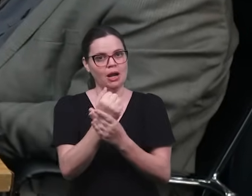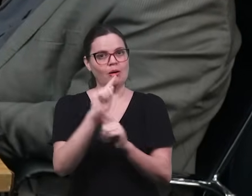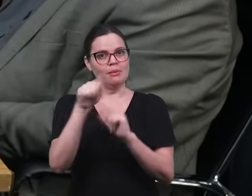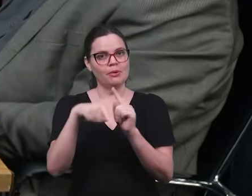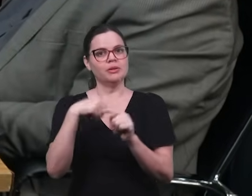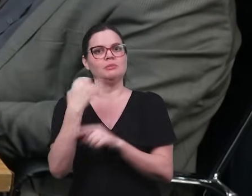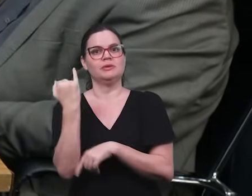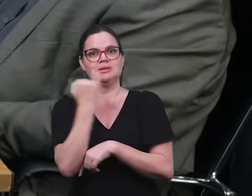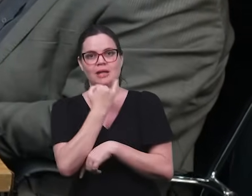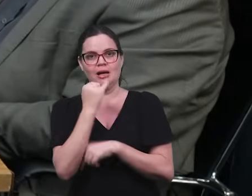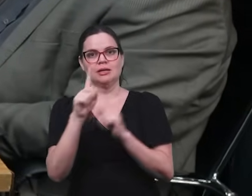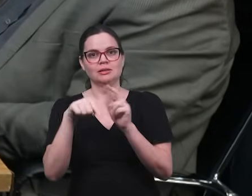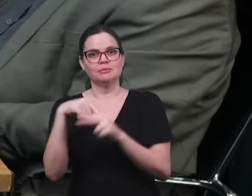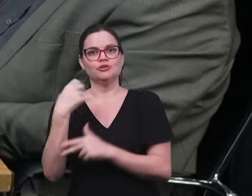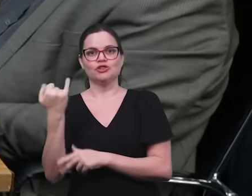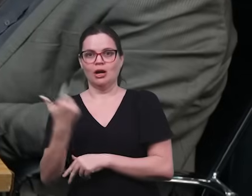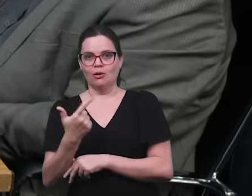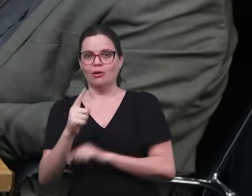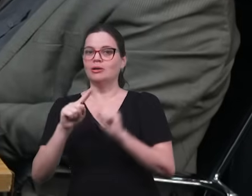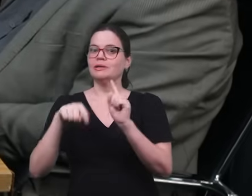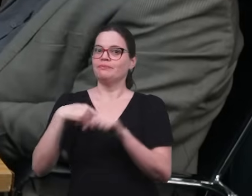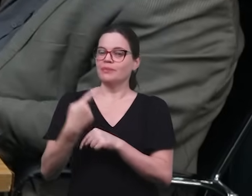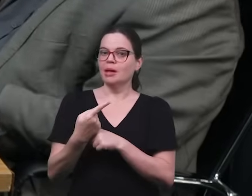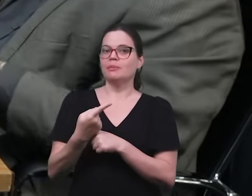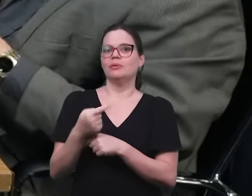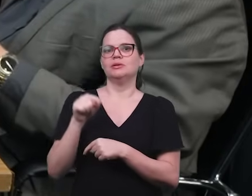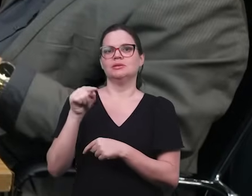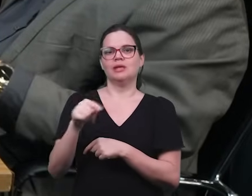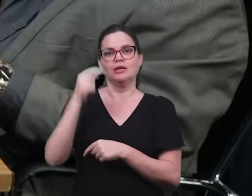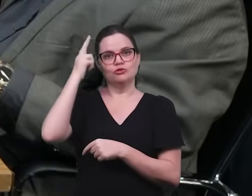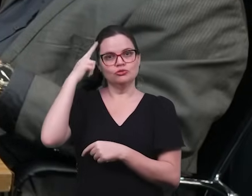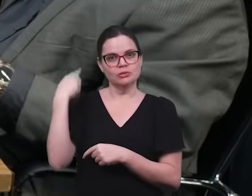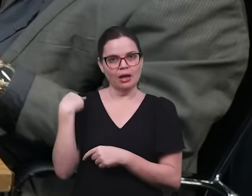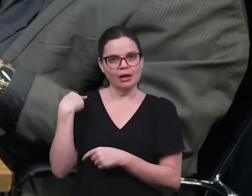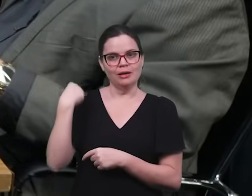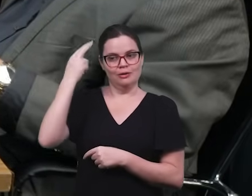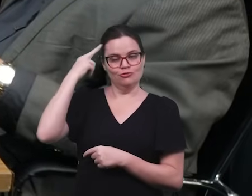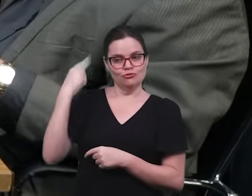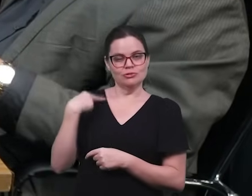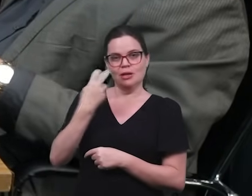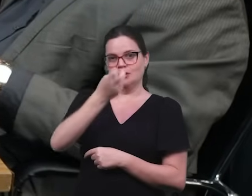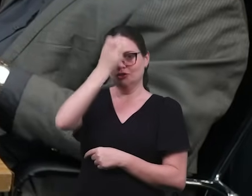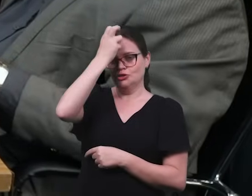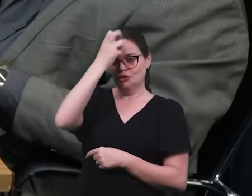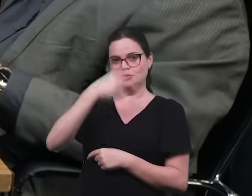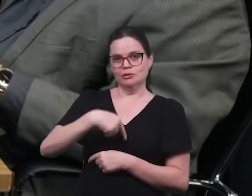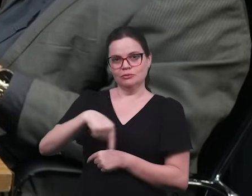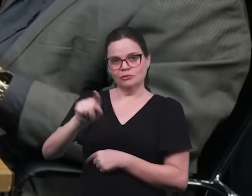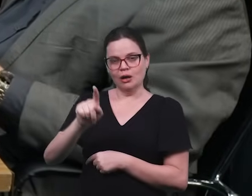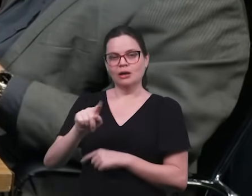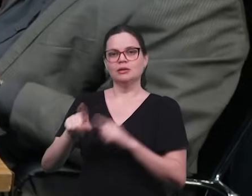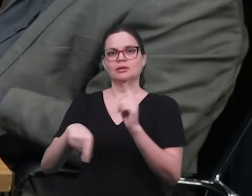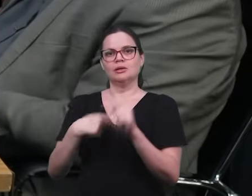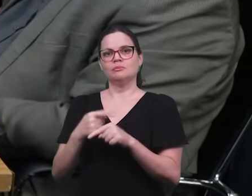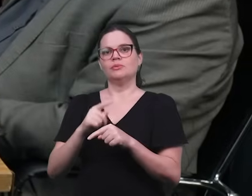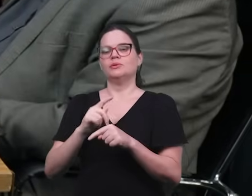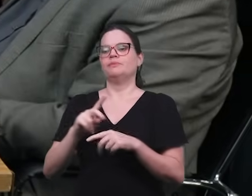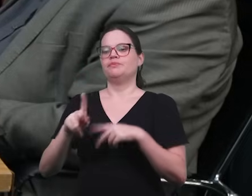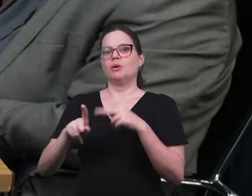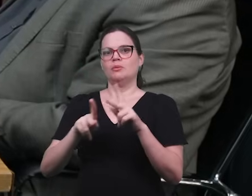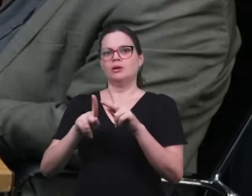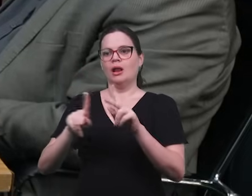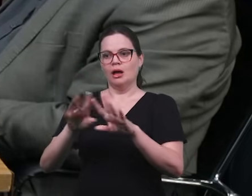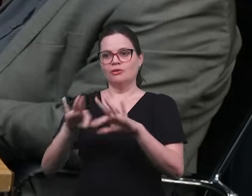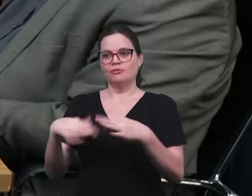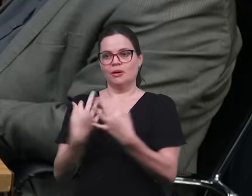tempo, onde estão os juízes nessa linha do tempo. Então, você tem José, os irmãos vão para o Egito, o povo, aquela família